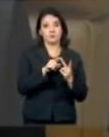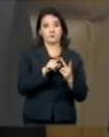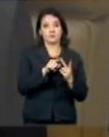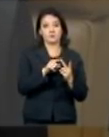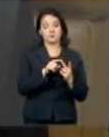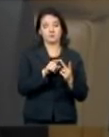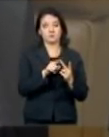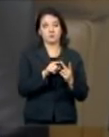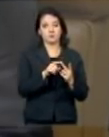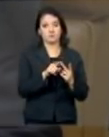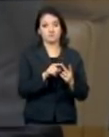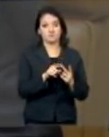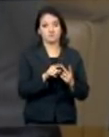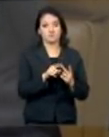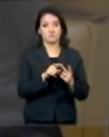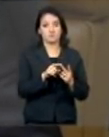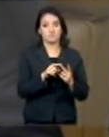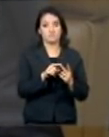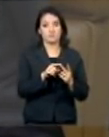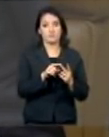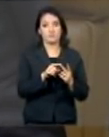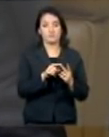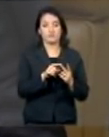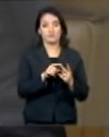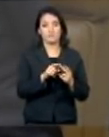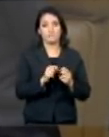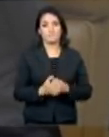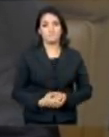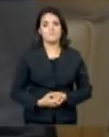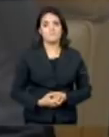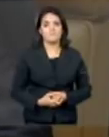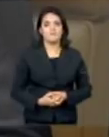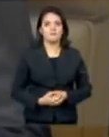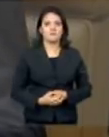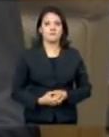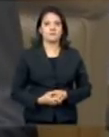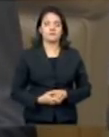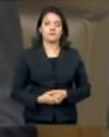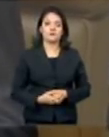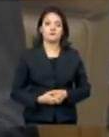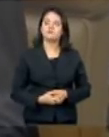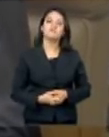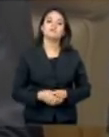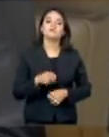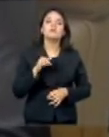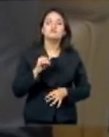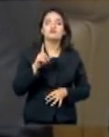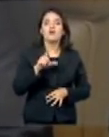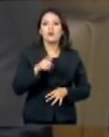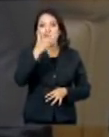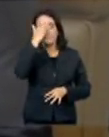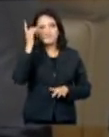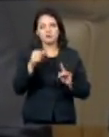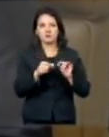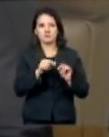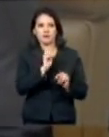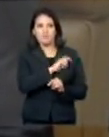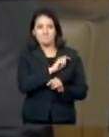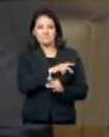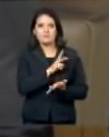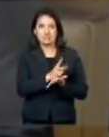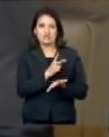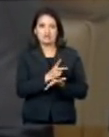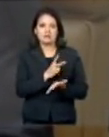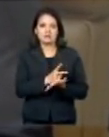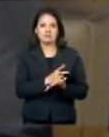ou a configuração de hipótese de conduta maliciosa e